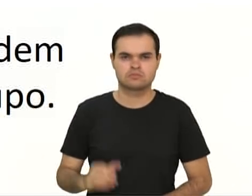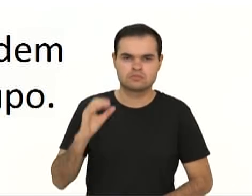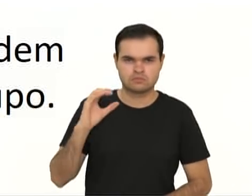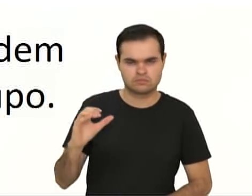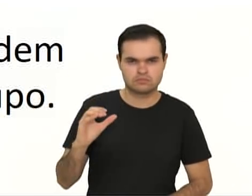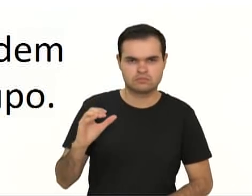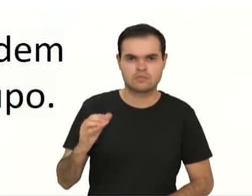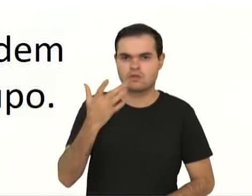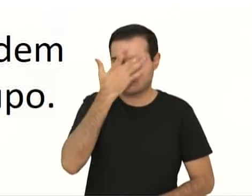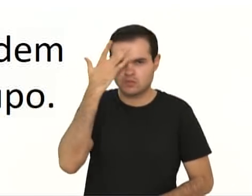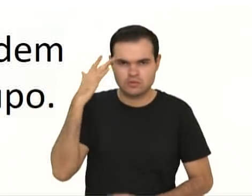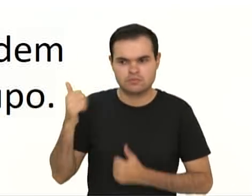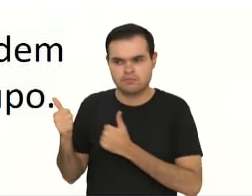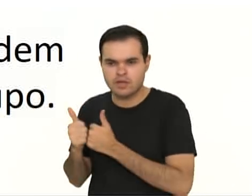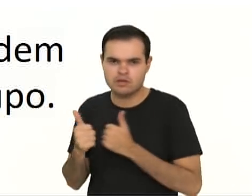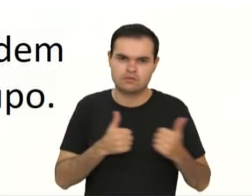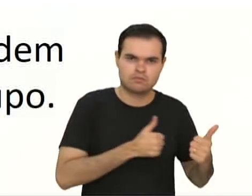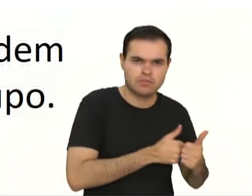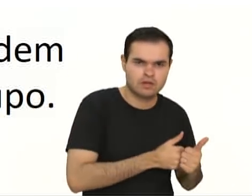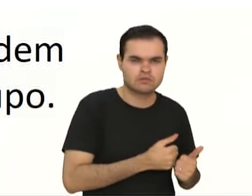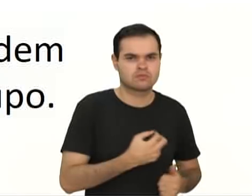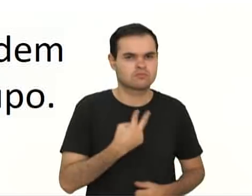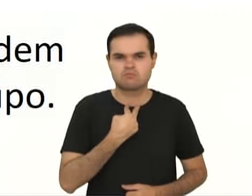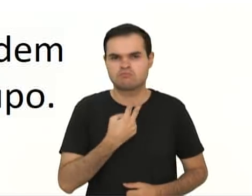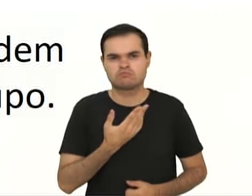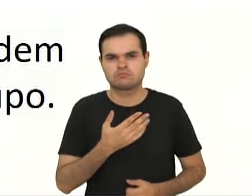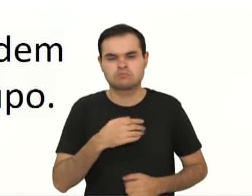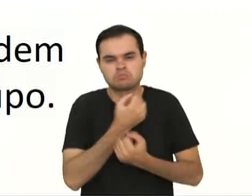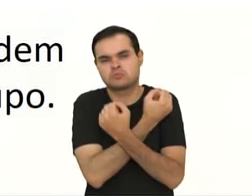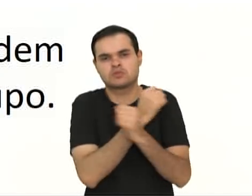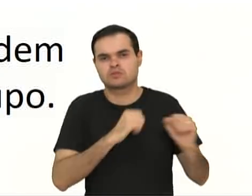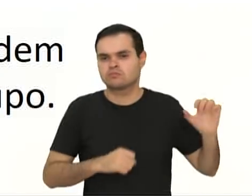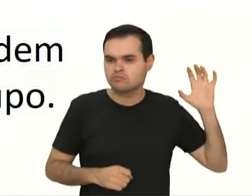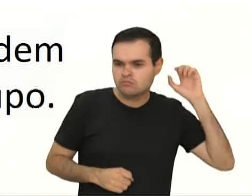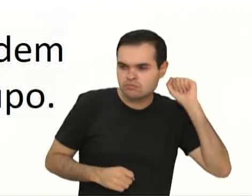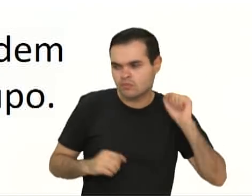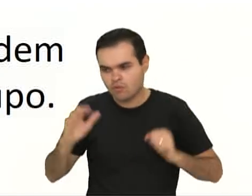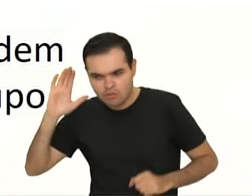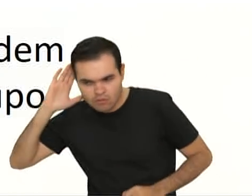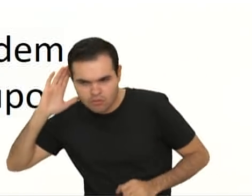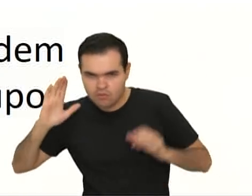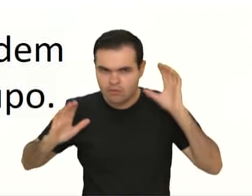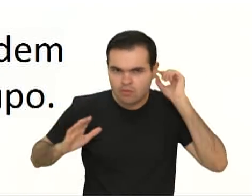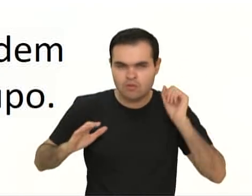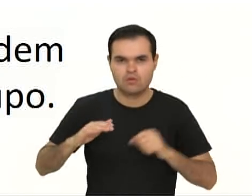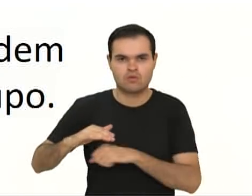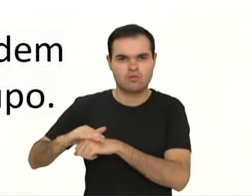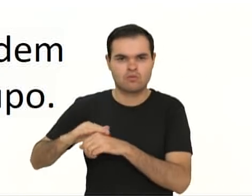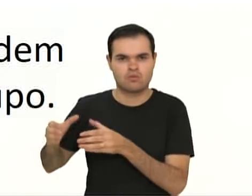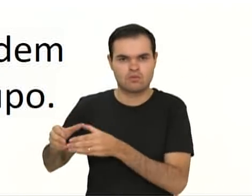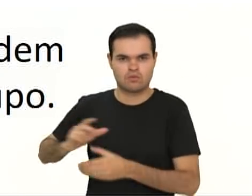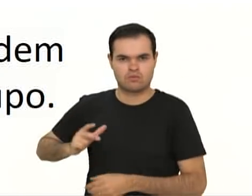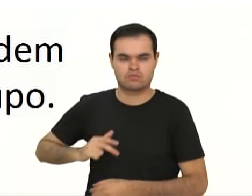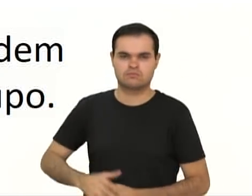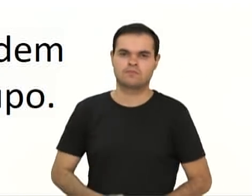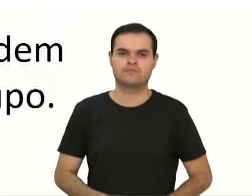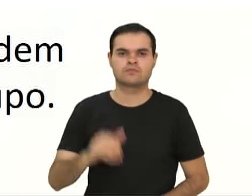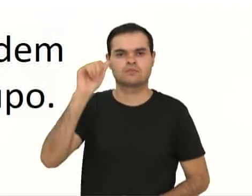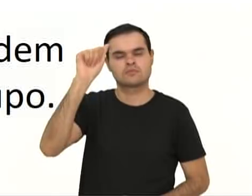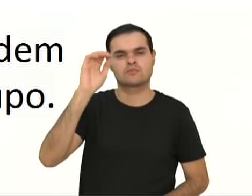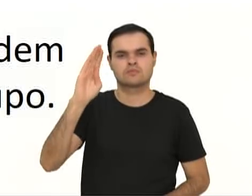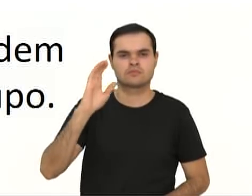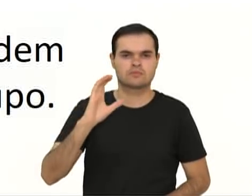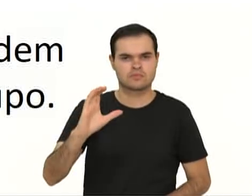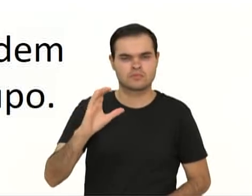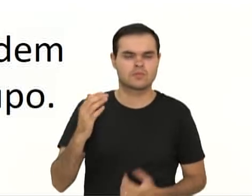Significa que pessoas próximas não podem estar ouvindo uma conversa de outro grupo. O que você pensou? Pensou na A, na